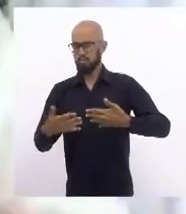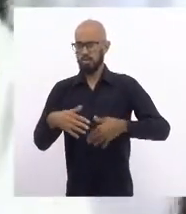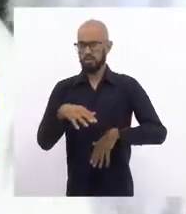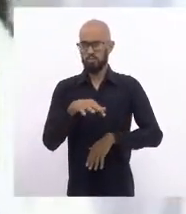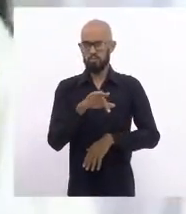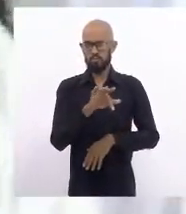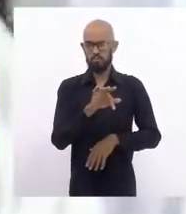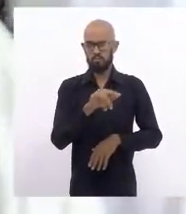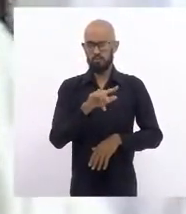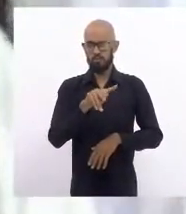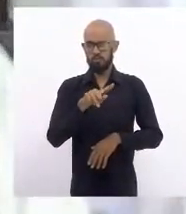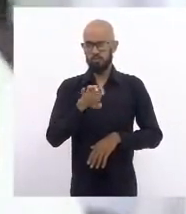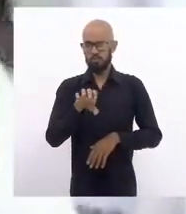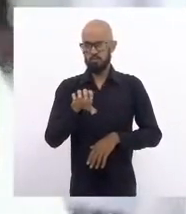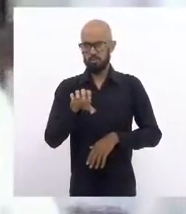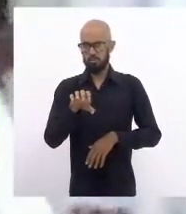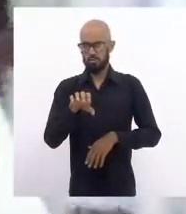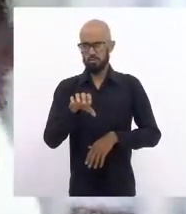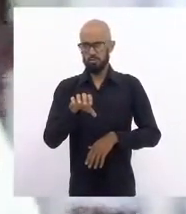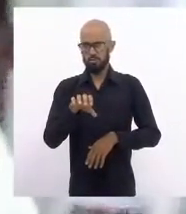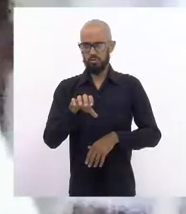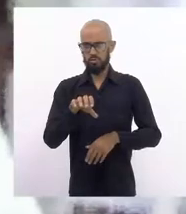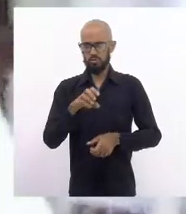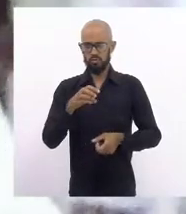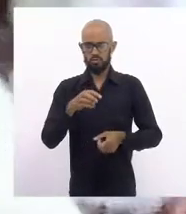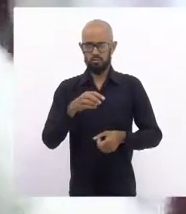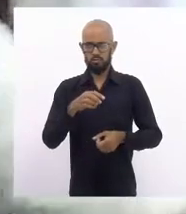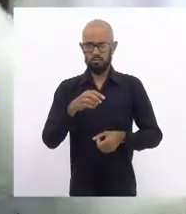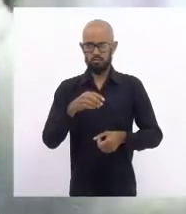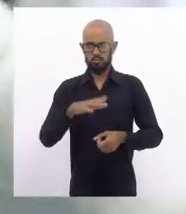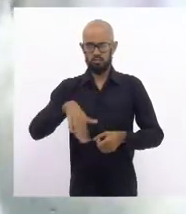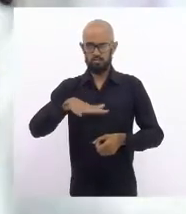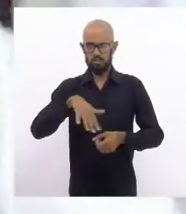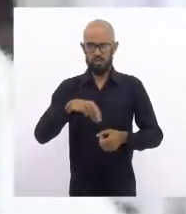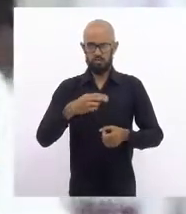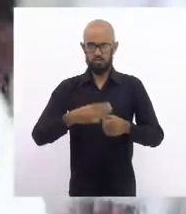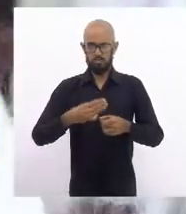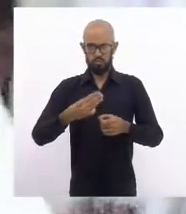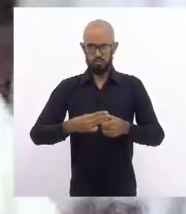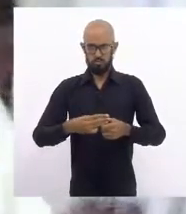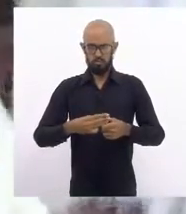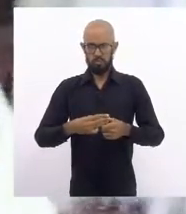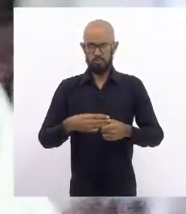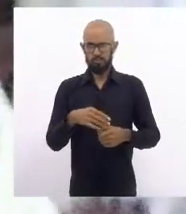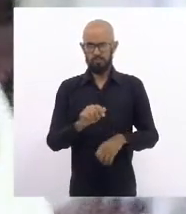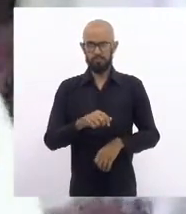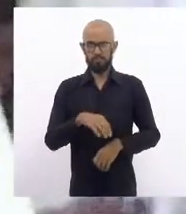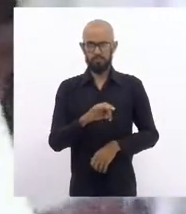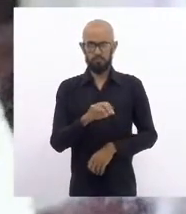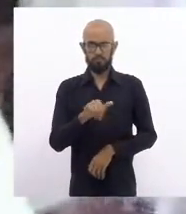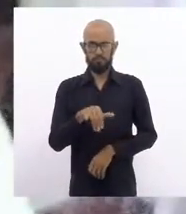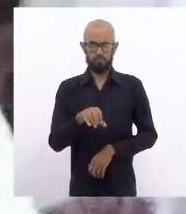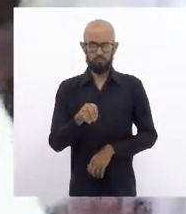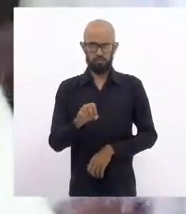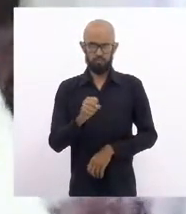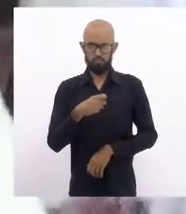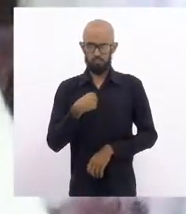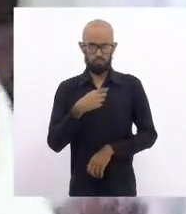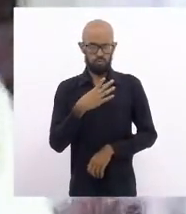do espaço urbano da cidade. É isso aí. Então, por exemplo, Tamoio, eu não conheço,